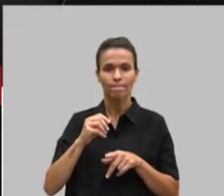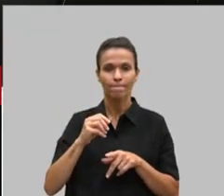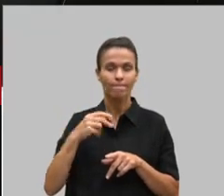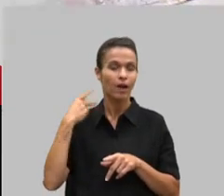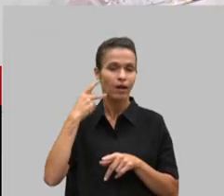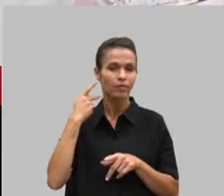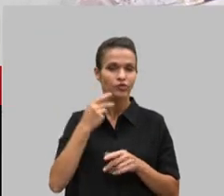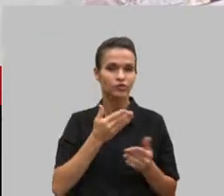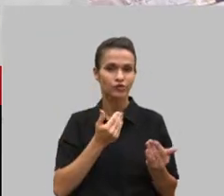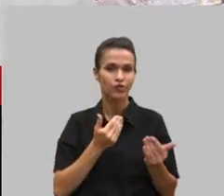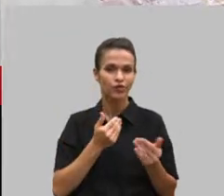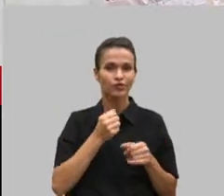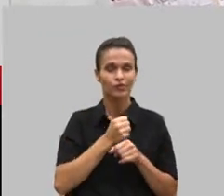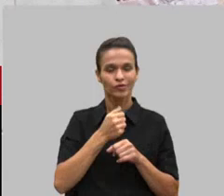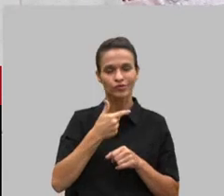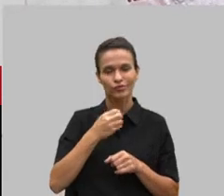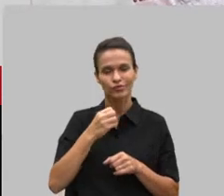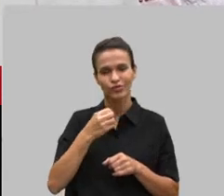saudação